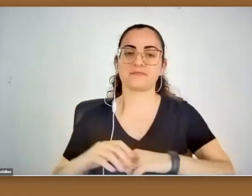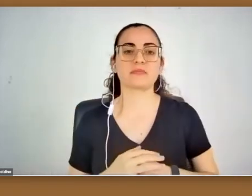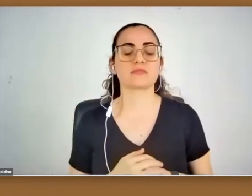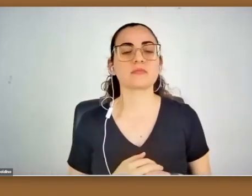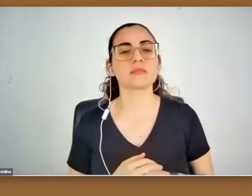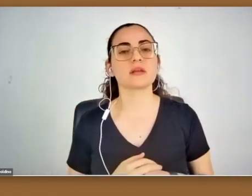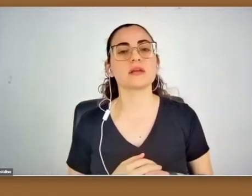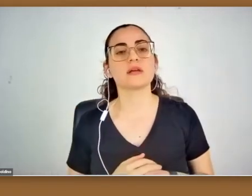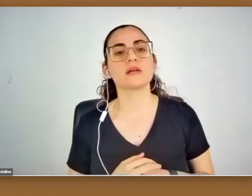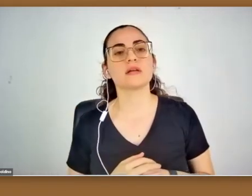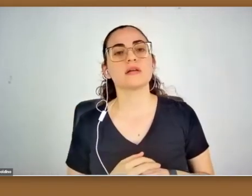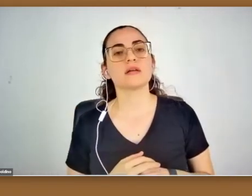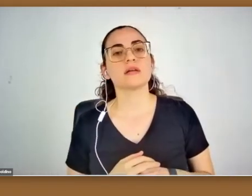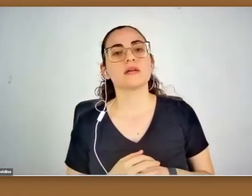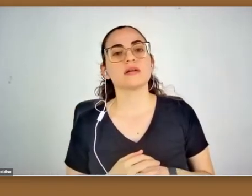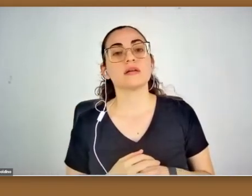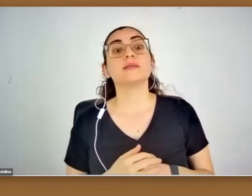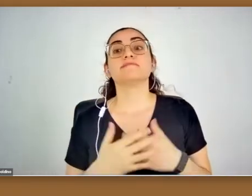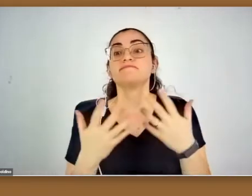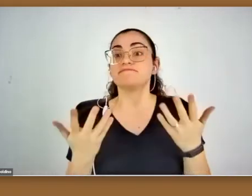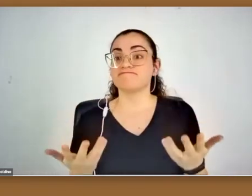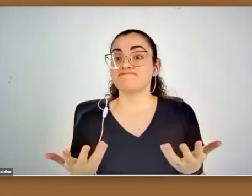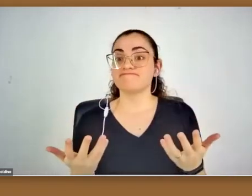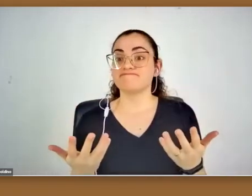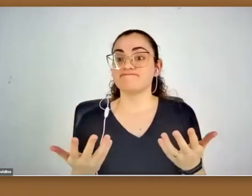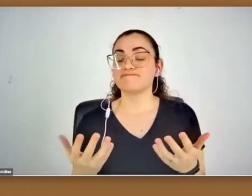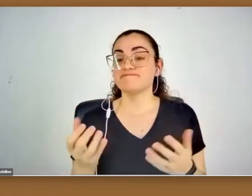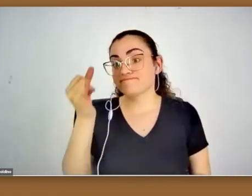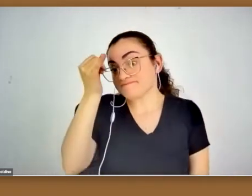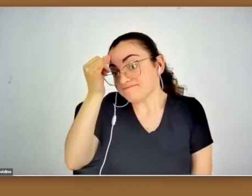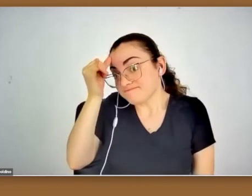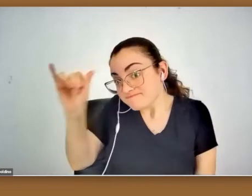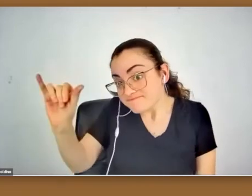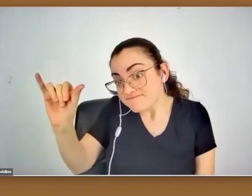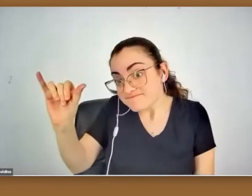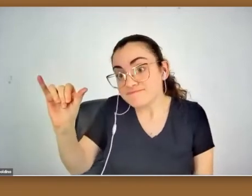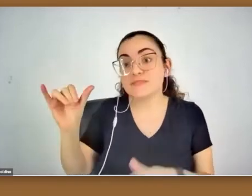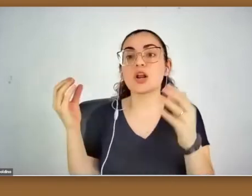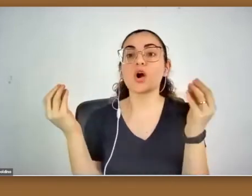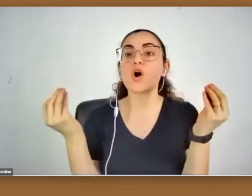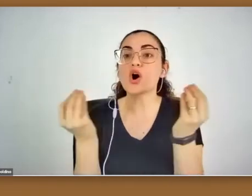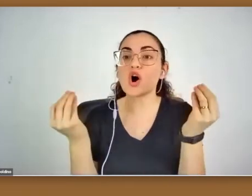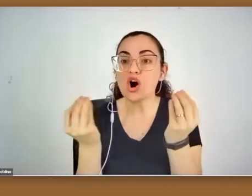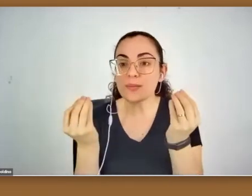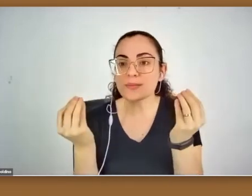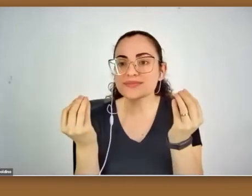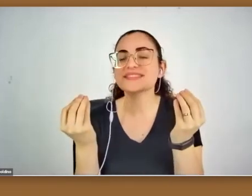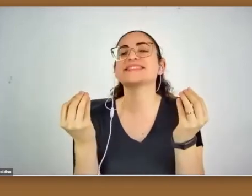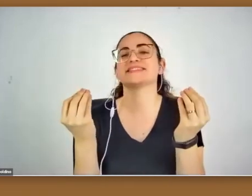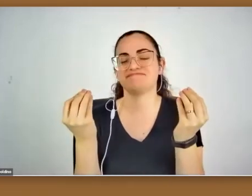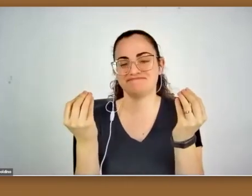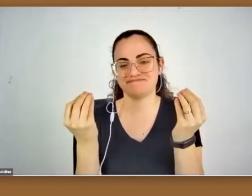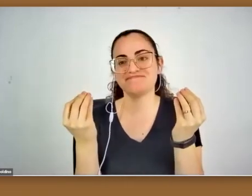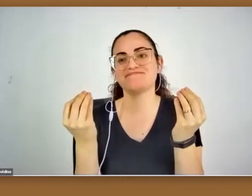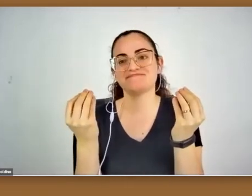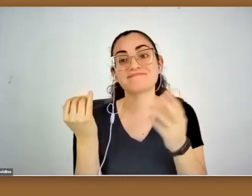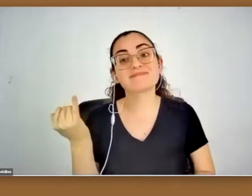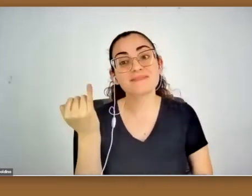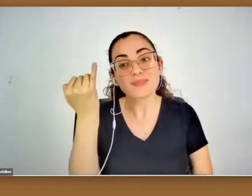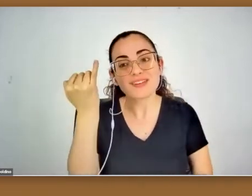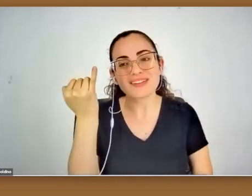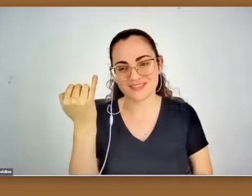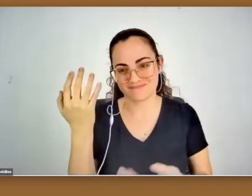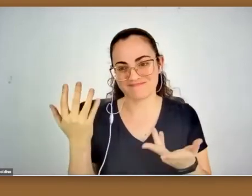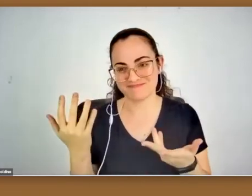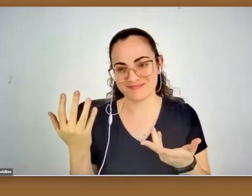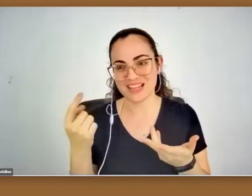E aí, né, controle do vetor é algo importante de ser feito. Vocês viram que muitas dessas doenças elas não têm vacina,